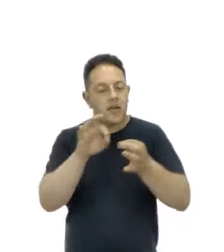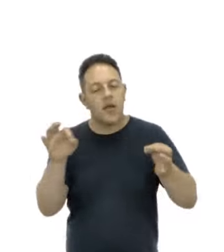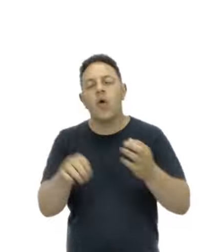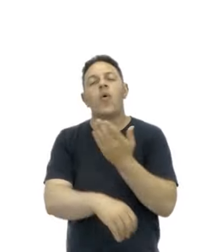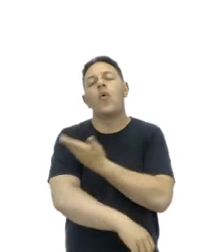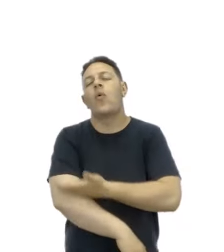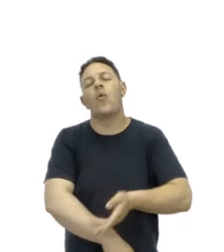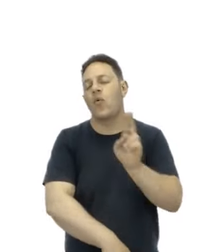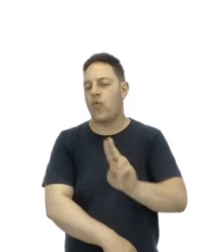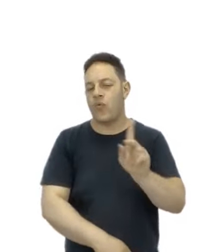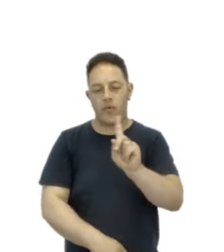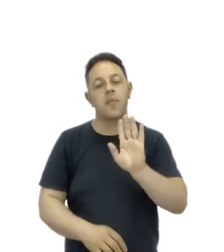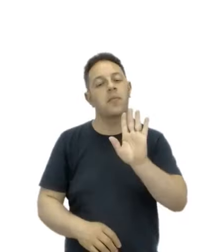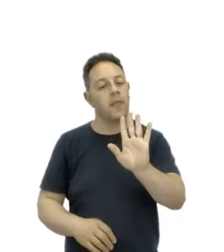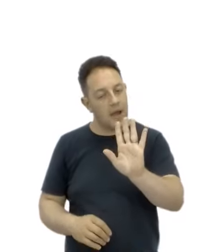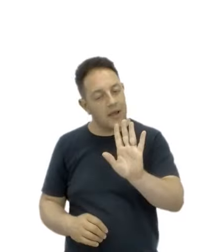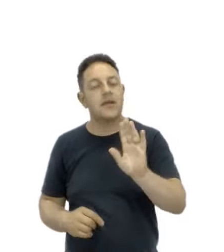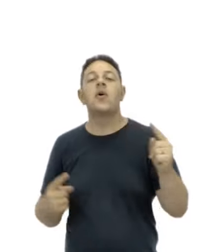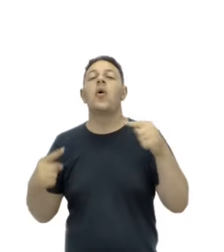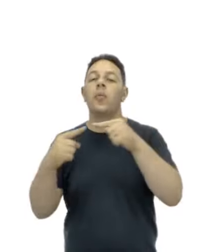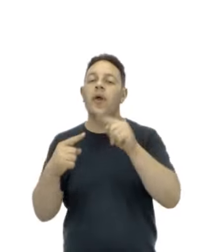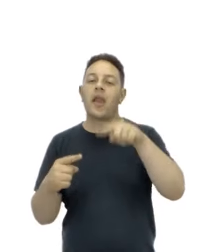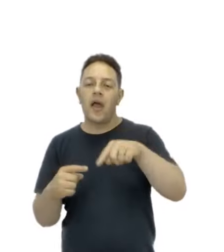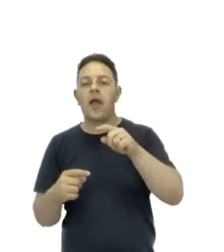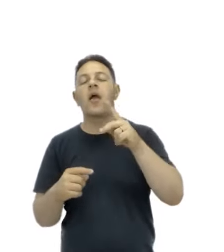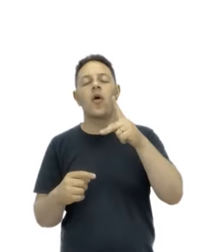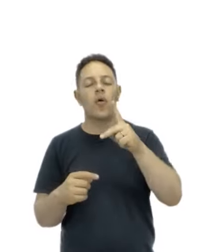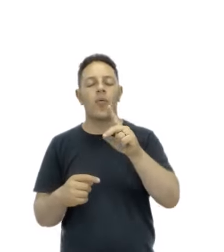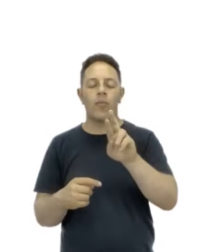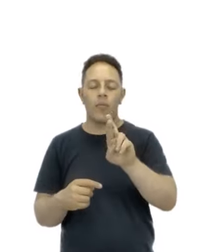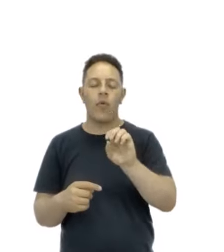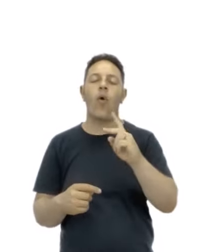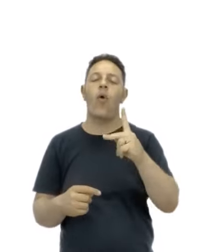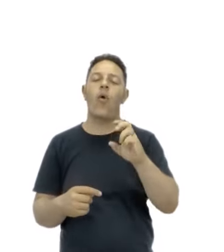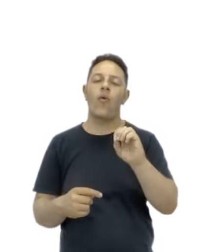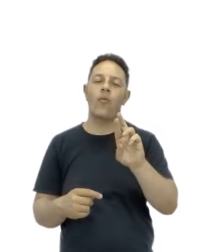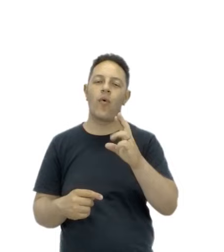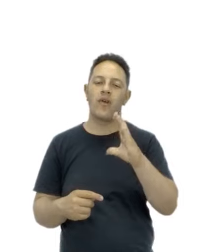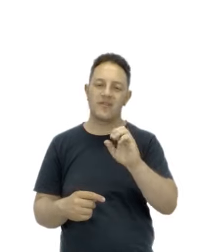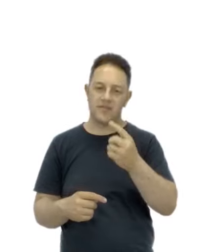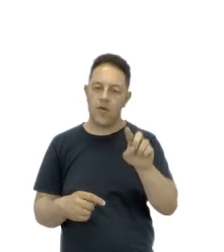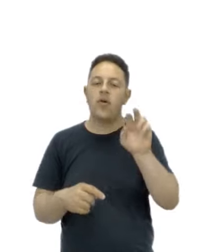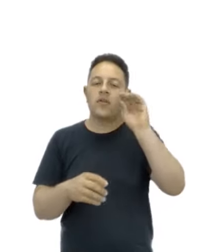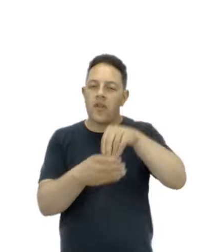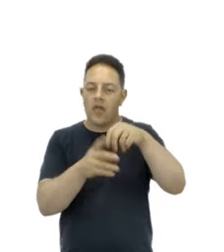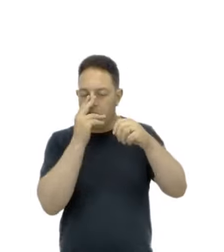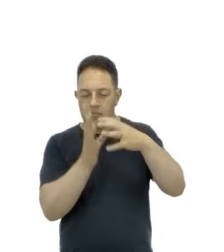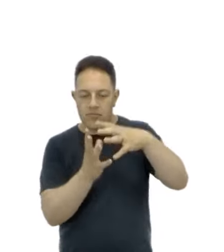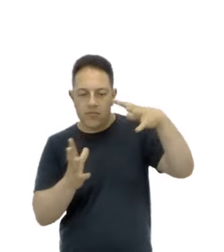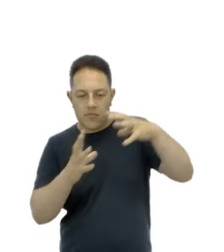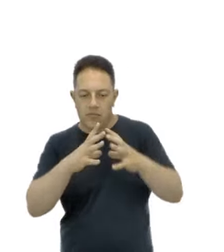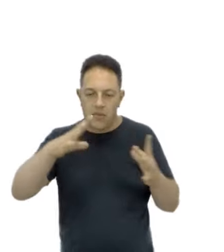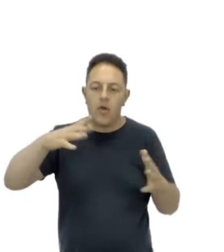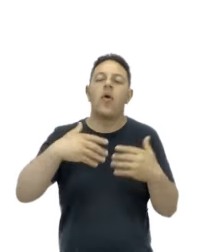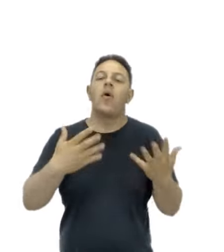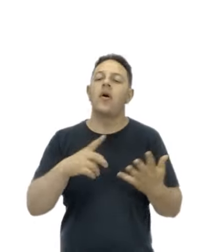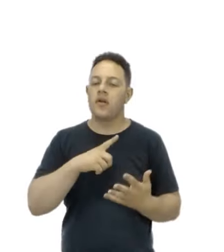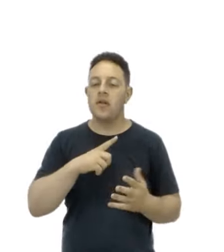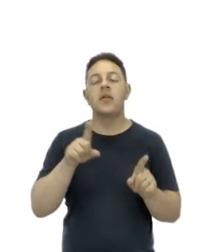para nós, mas refere-se à proporcionalidade, e apresentamos novas situações que tratam da